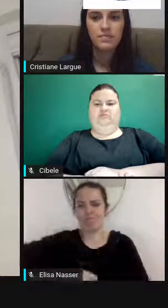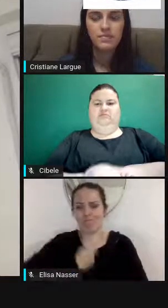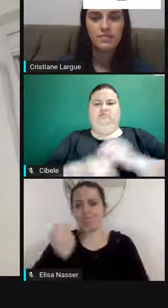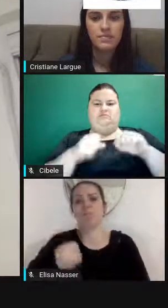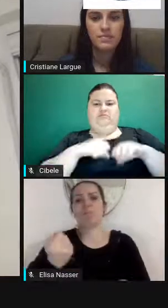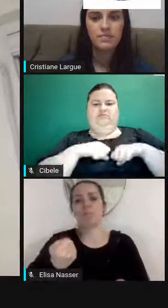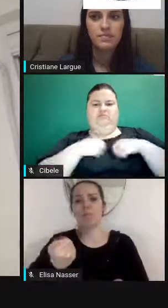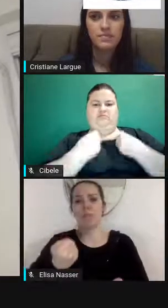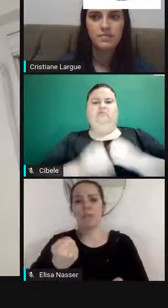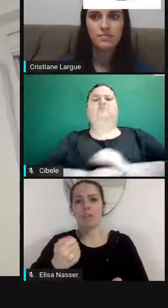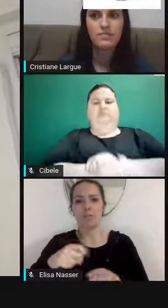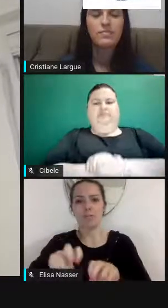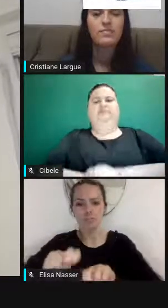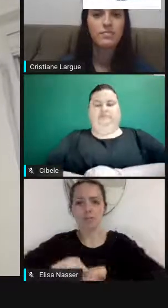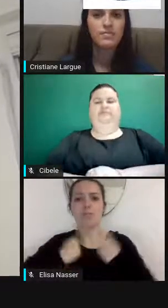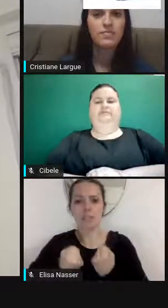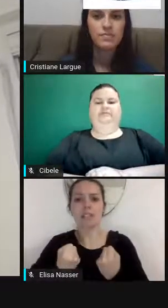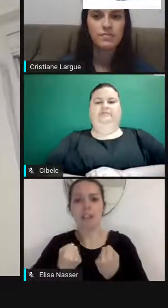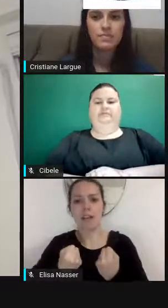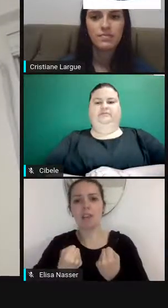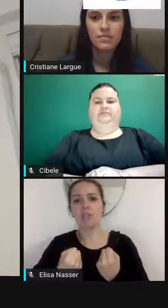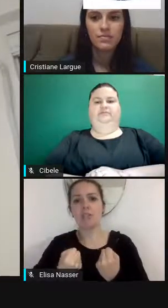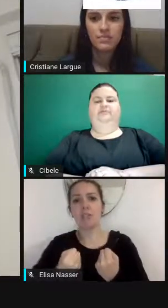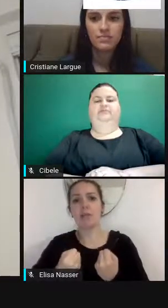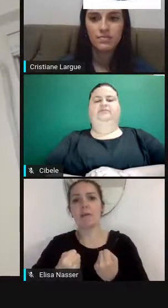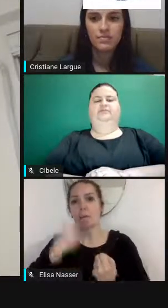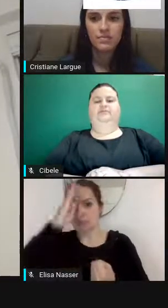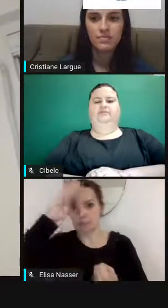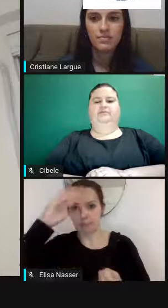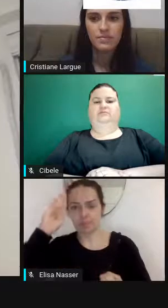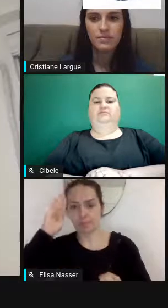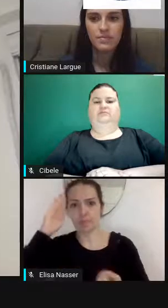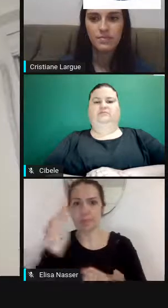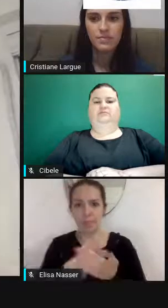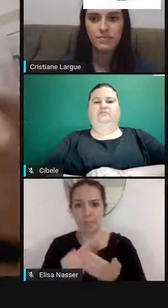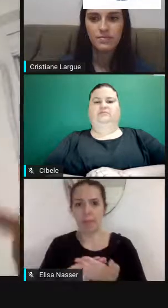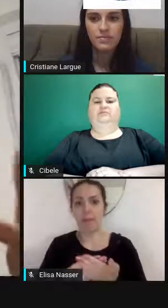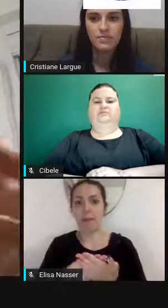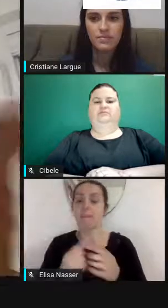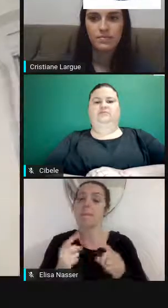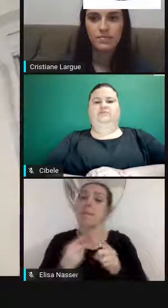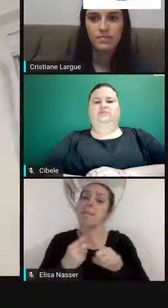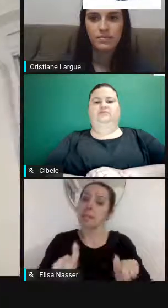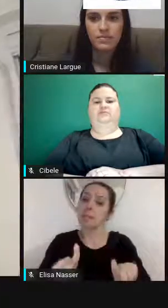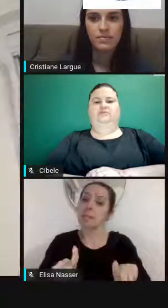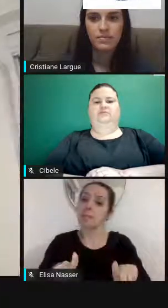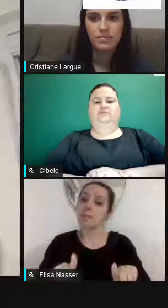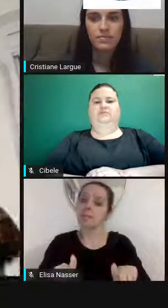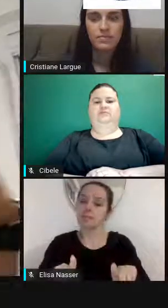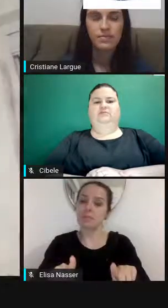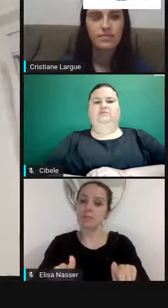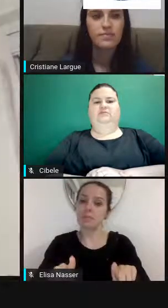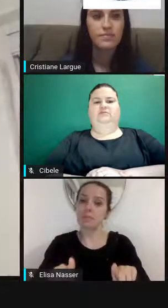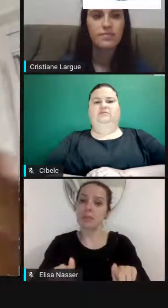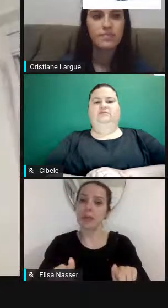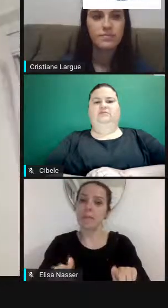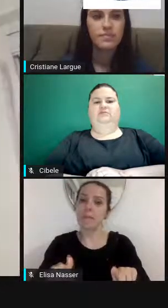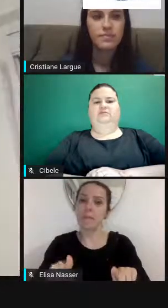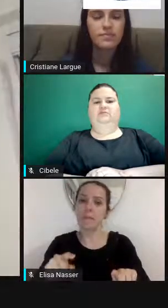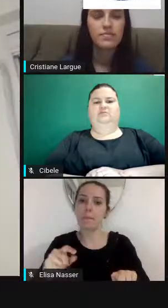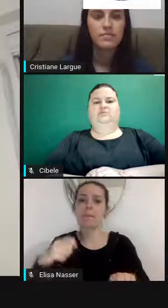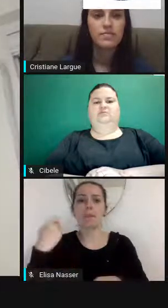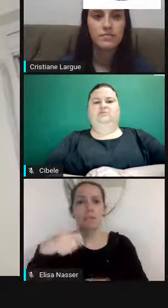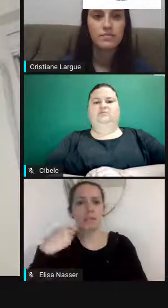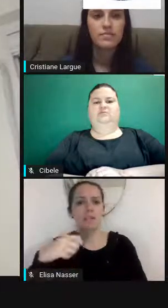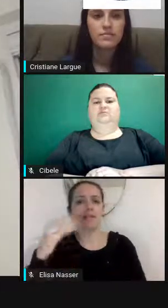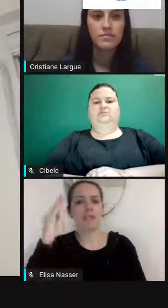negócio porque para mim a única opção e mas também tem uma outra coisa né a gente não pode entender o entre o empreendedorismo ou atuar como